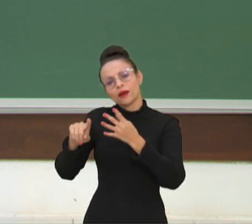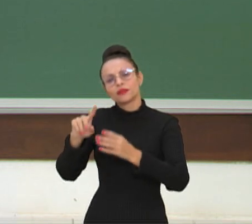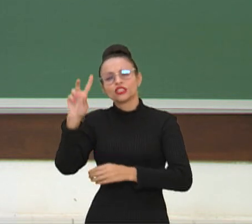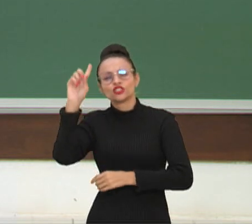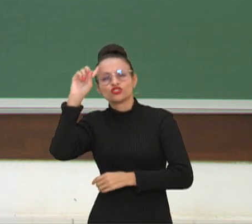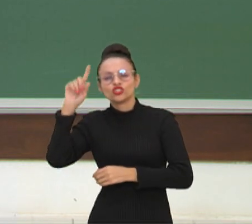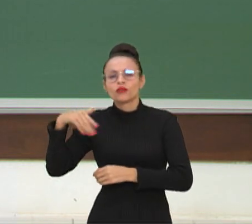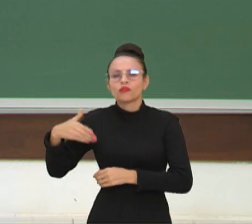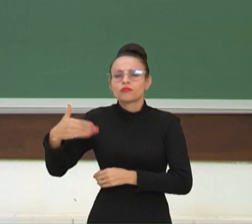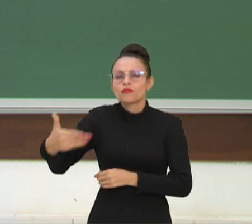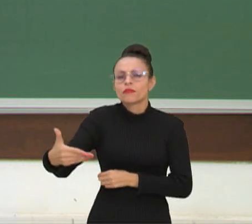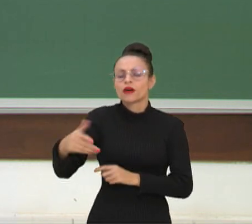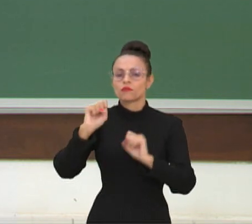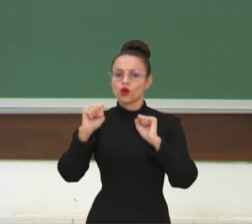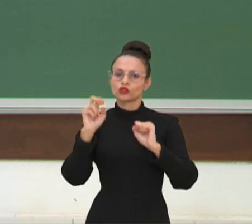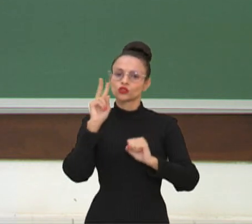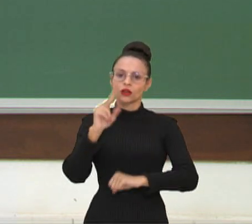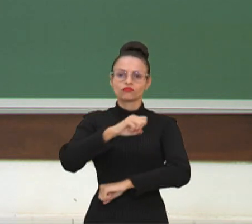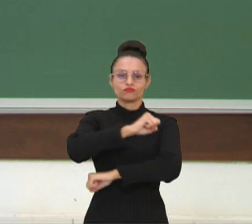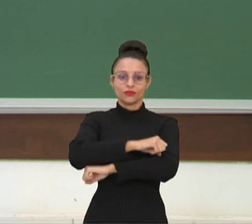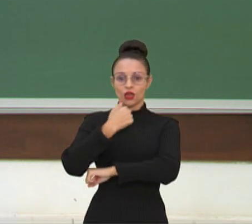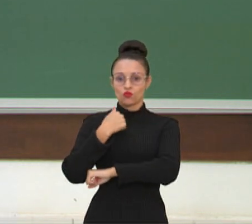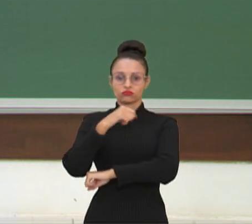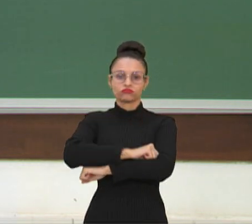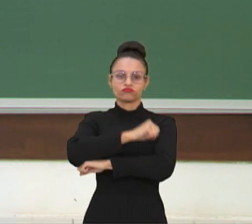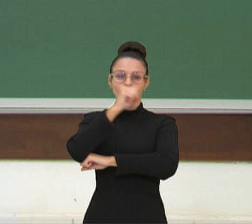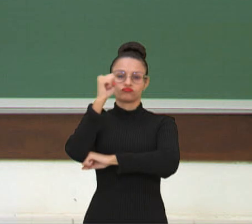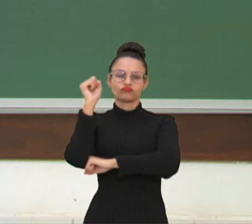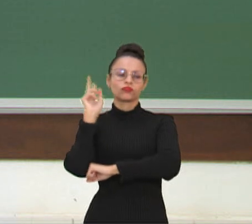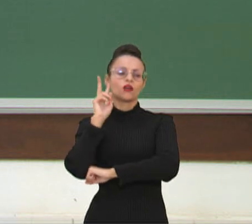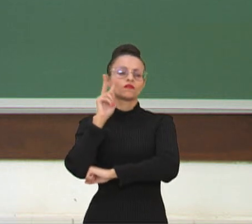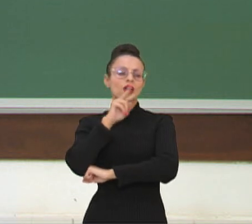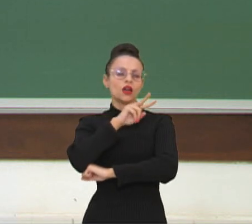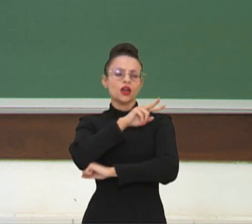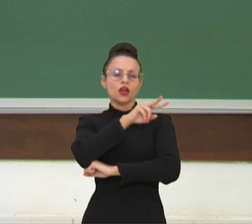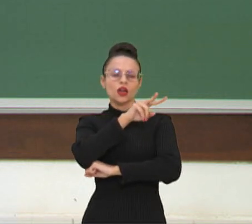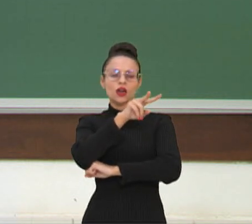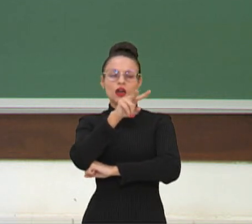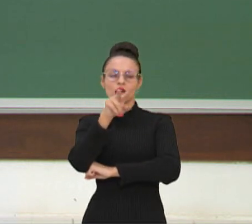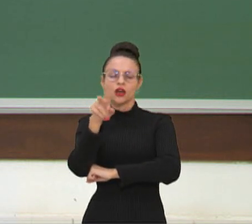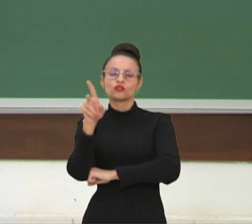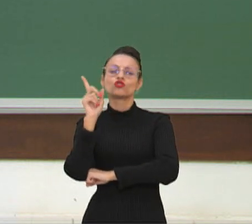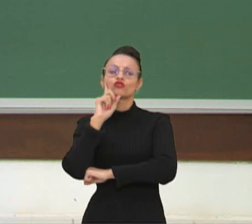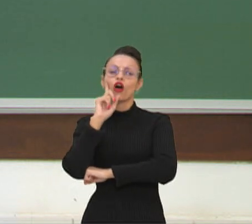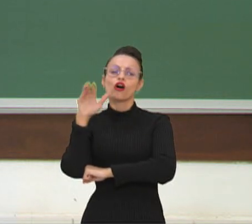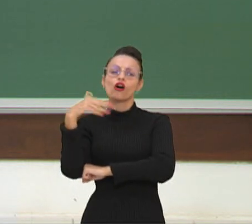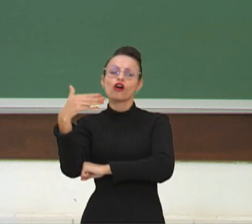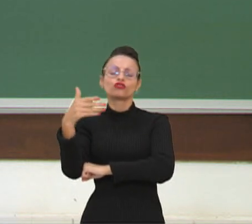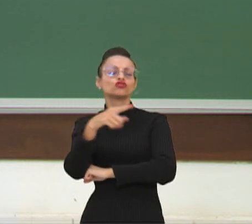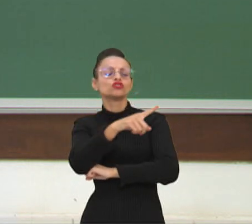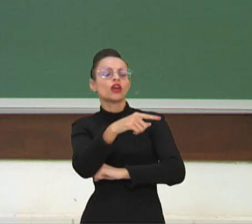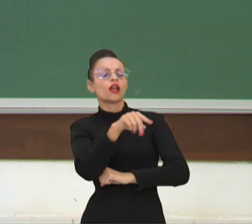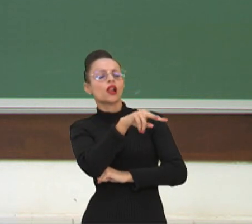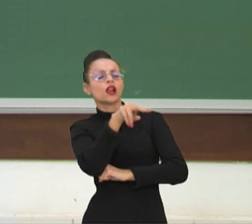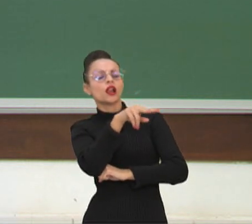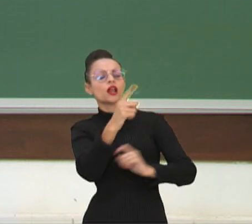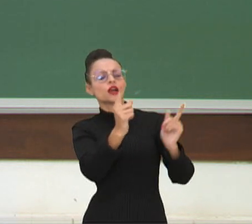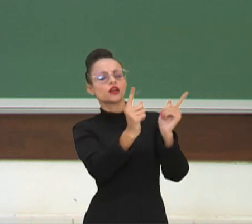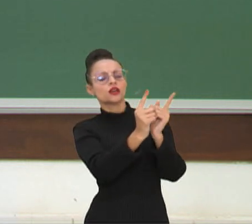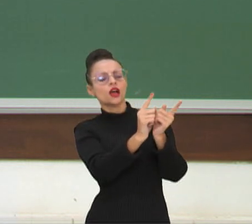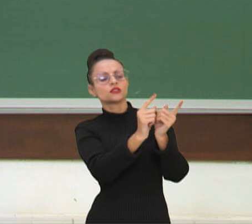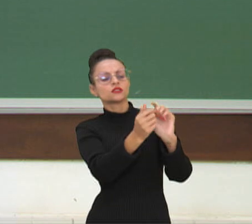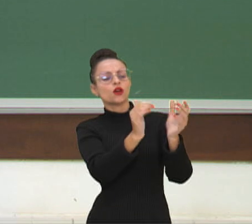de comércio do século XIX. Nós não estamos falando aqui das nossas lojas, do nosso comércio, do shopping que